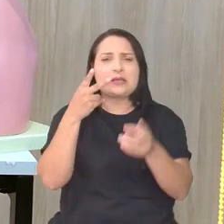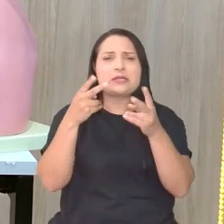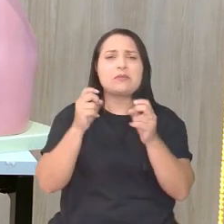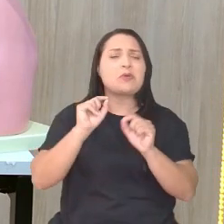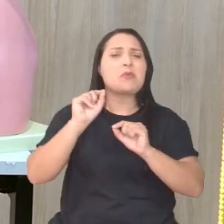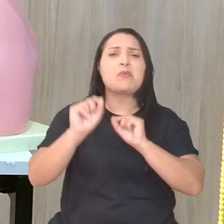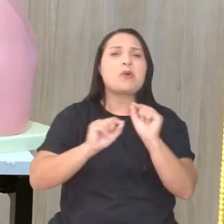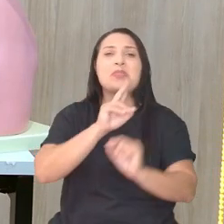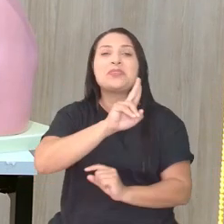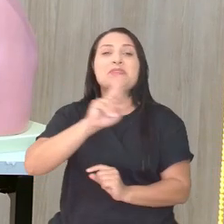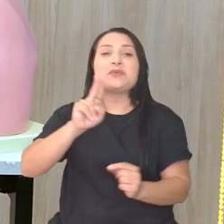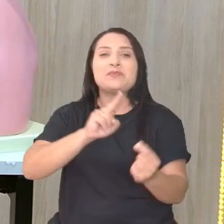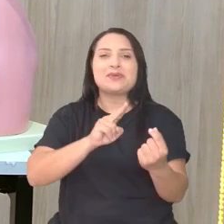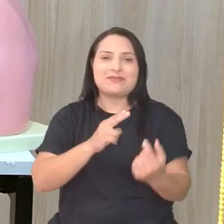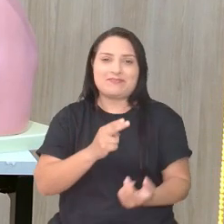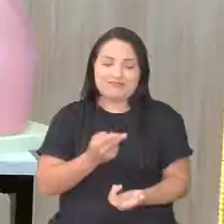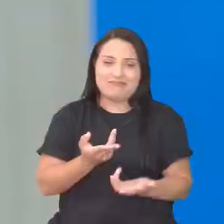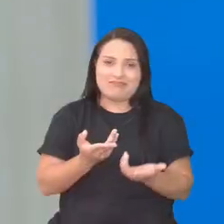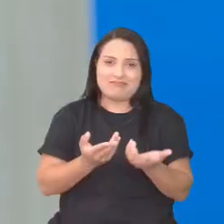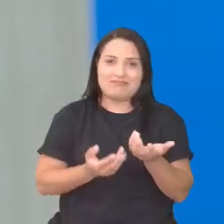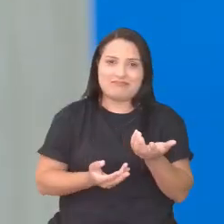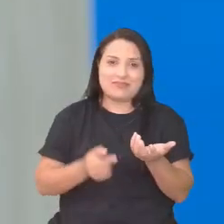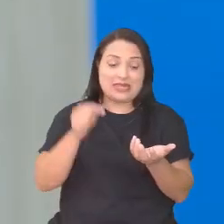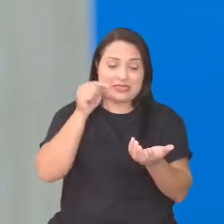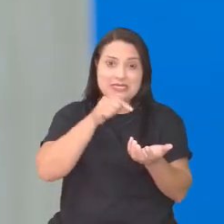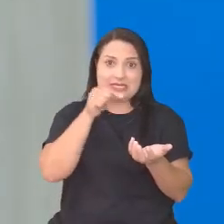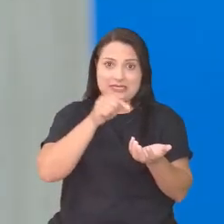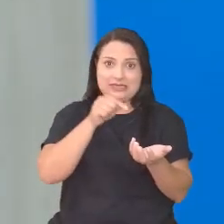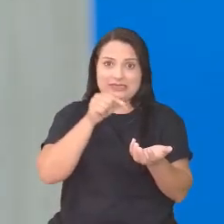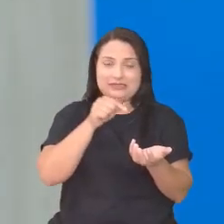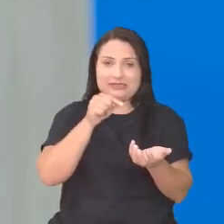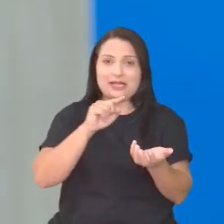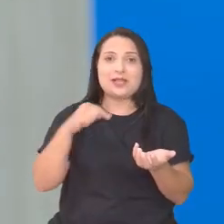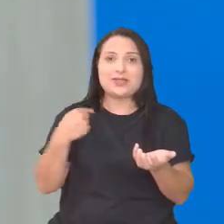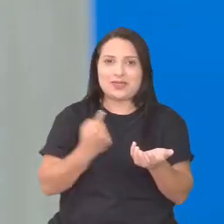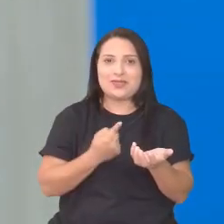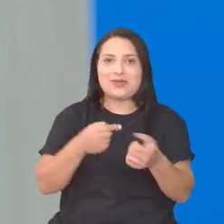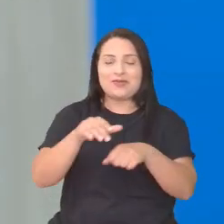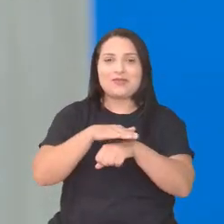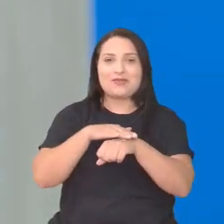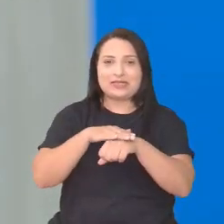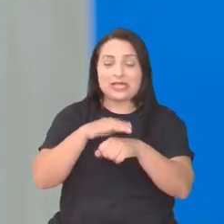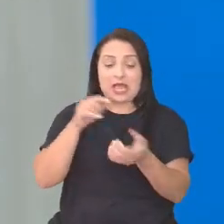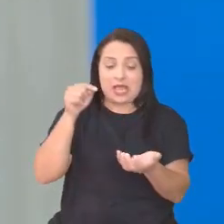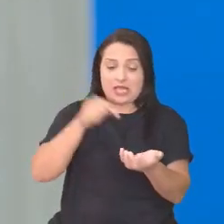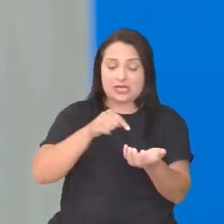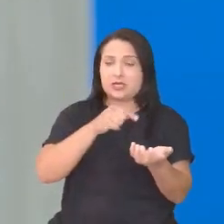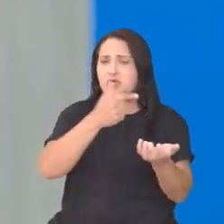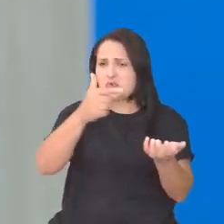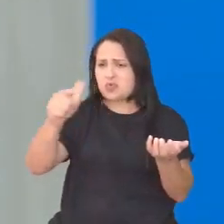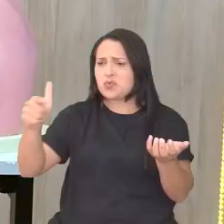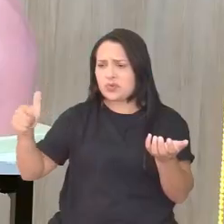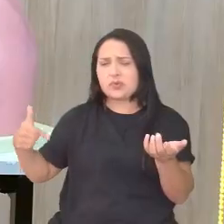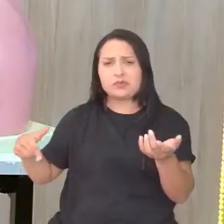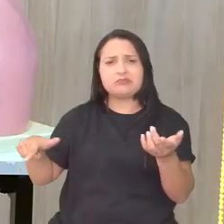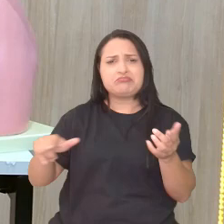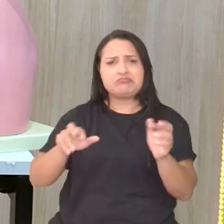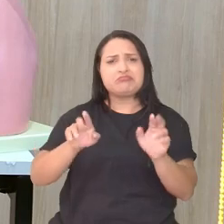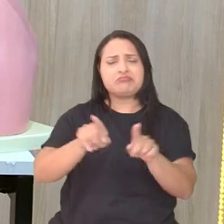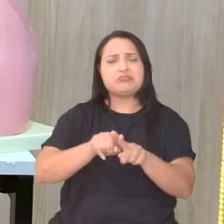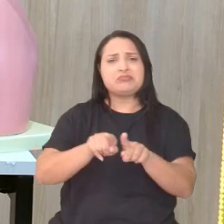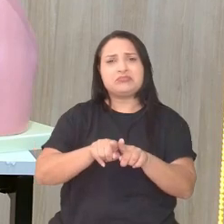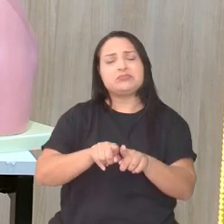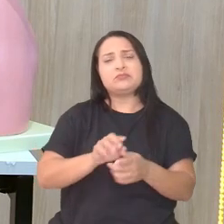que órgão é esse? E a gente vai conversar sobre ele e outros também, ok? Então, aguardem que a